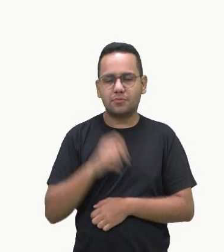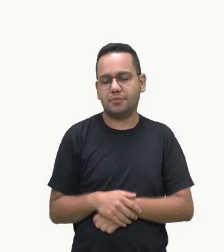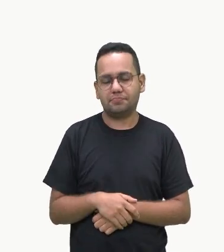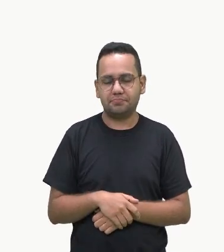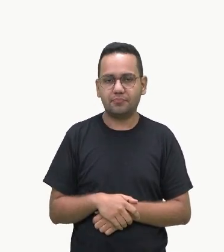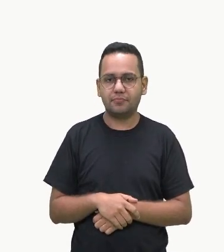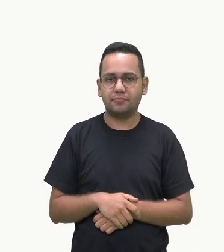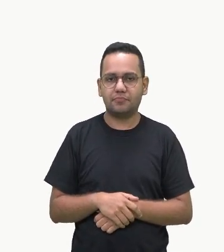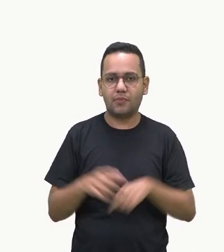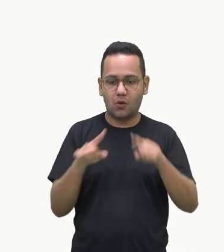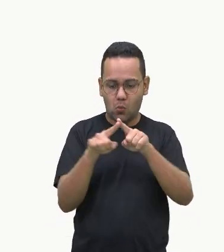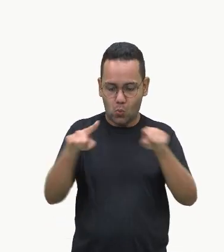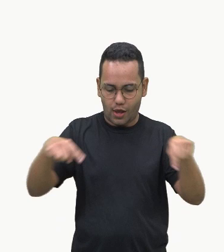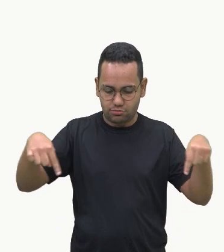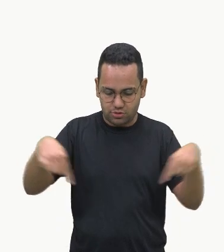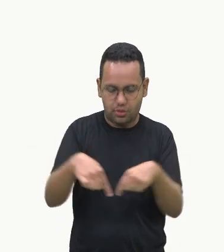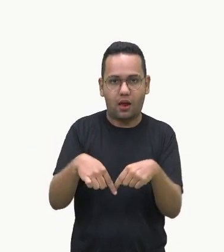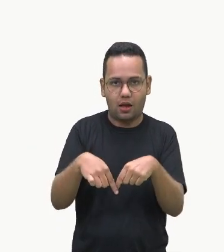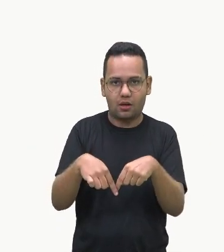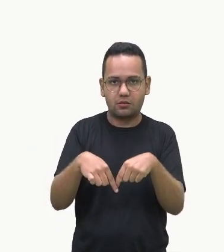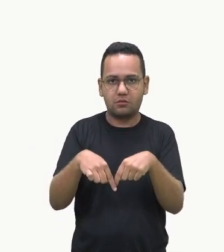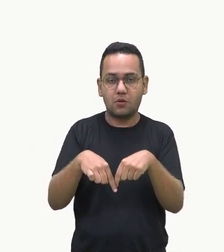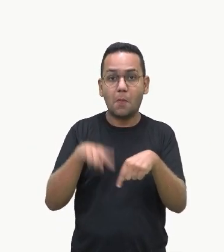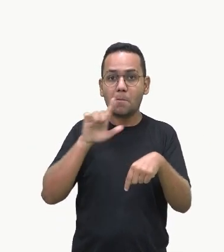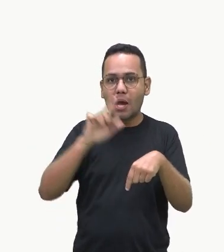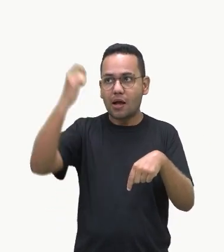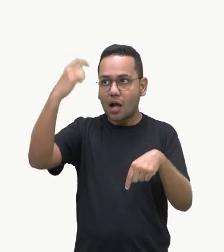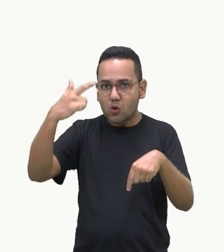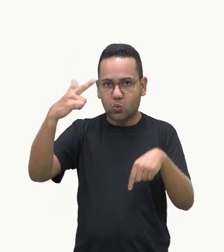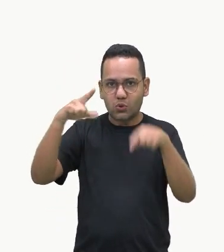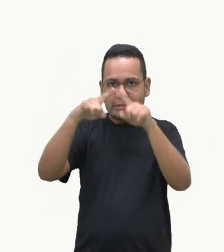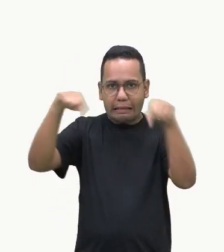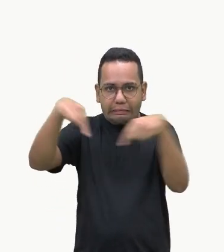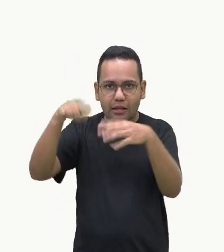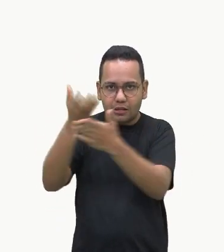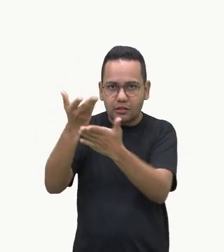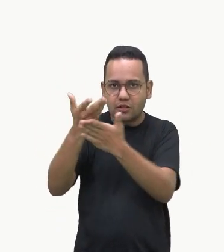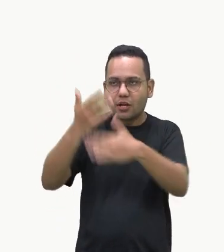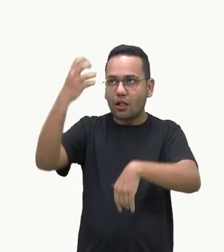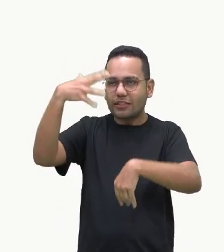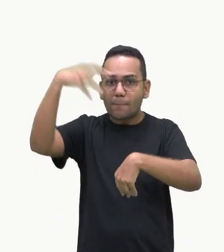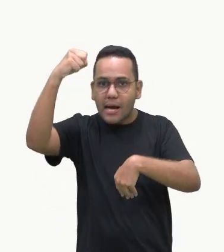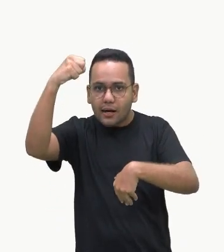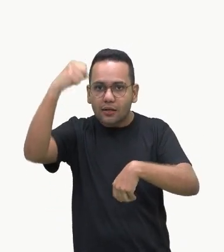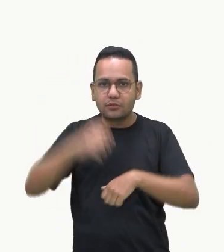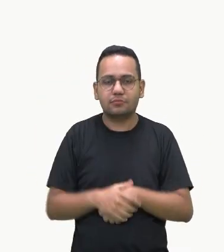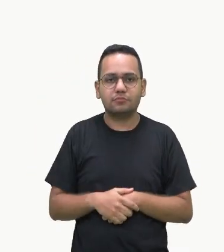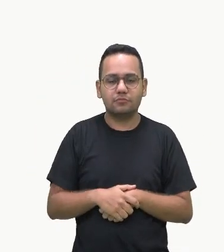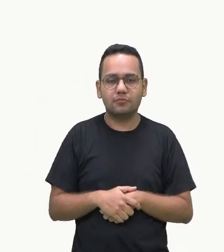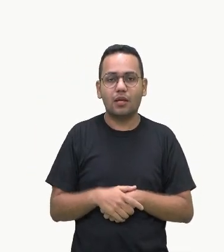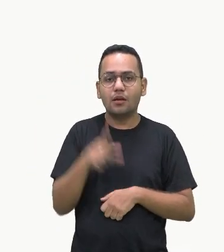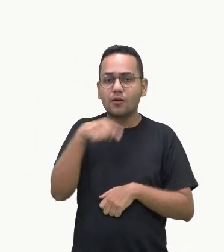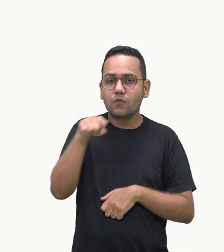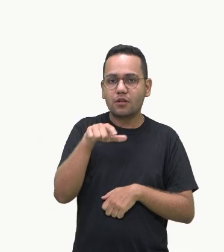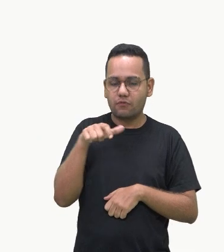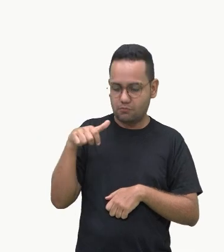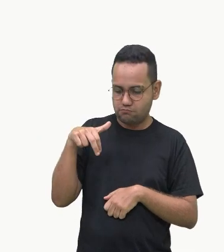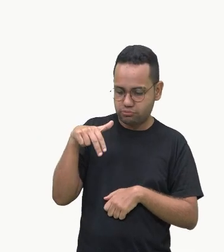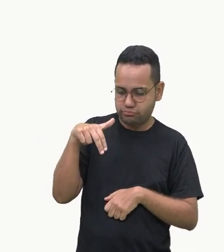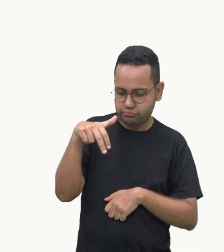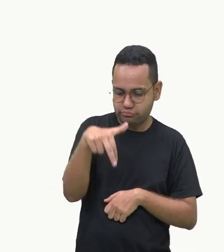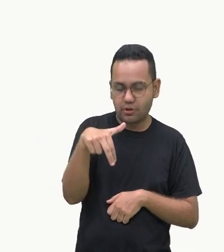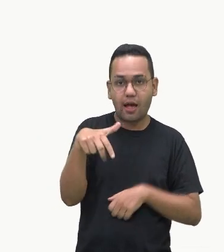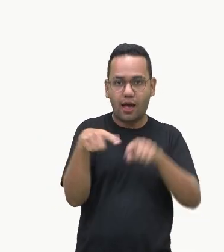está no chão, que a luz da sala está apagada e que você vai atravessar essa sala e que vai pisar aí no quadrado, que é